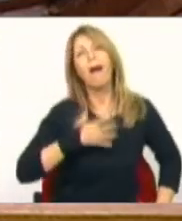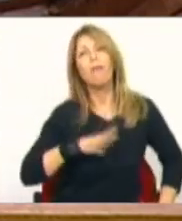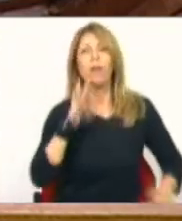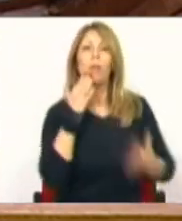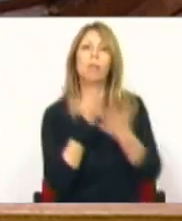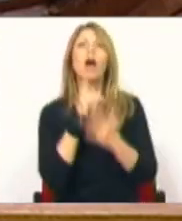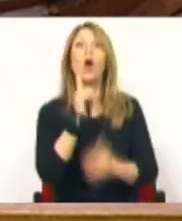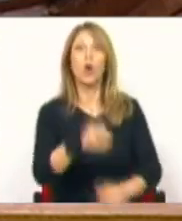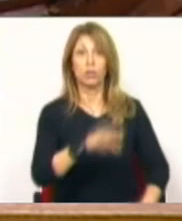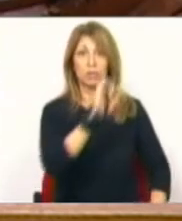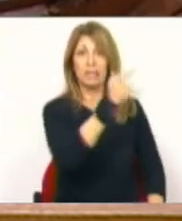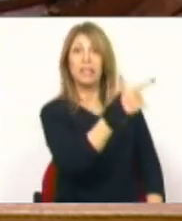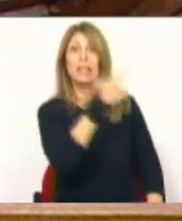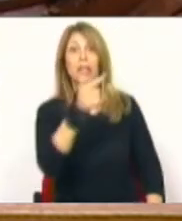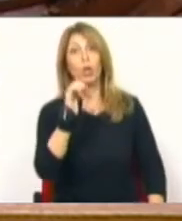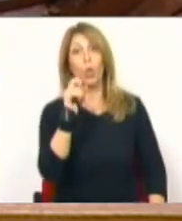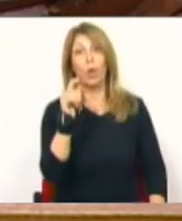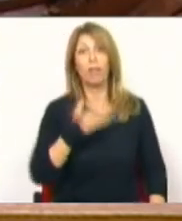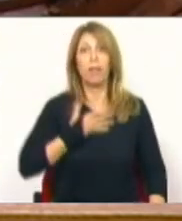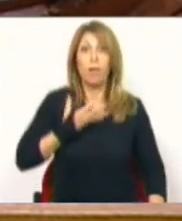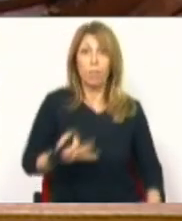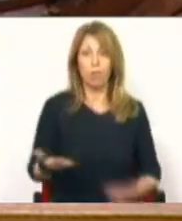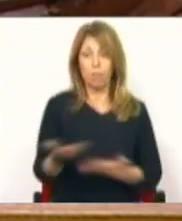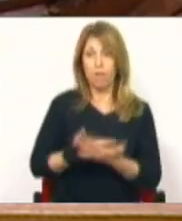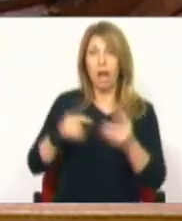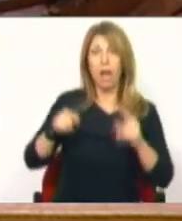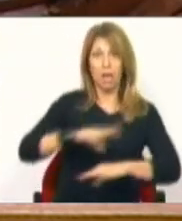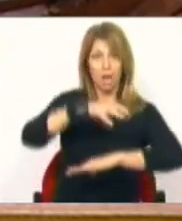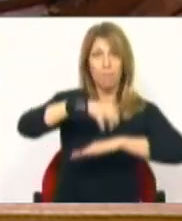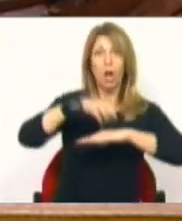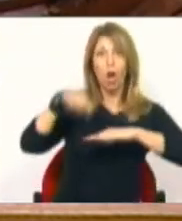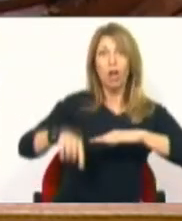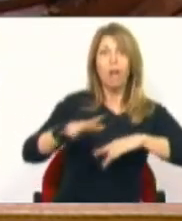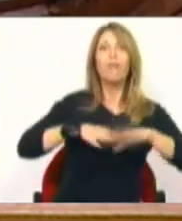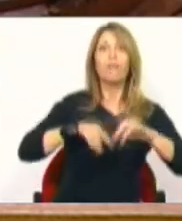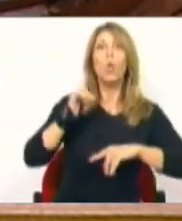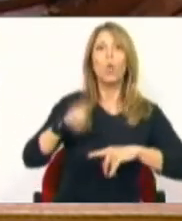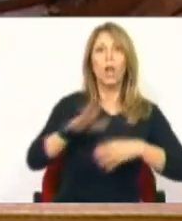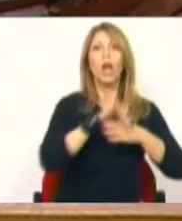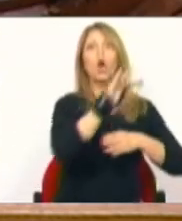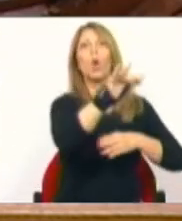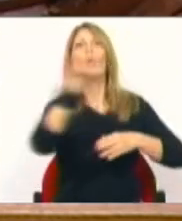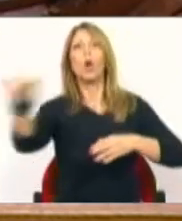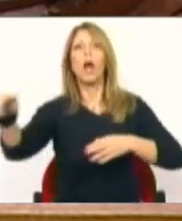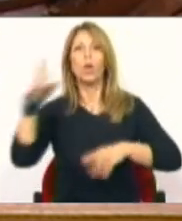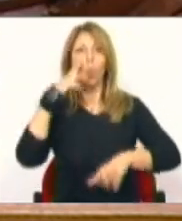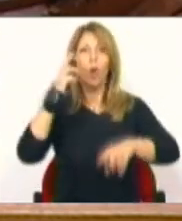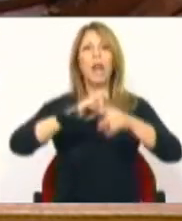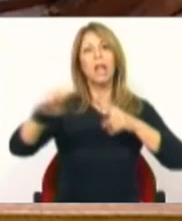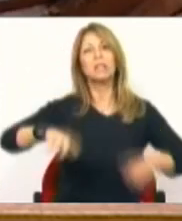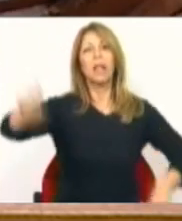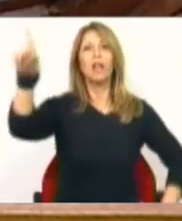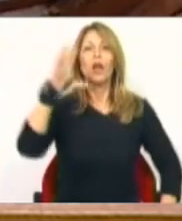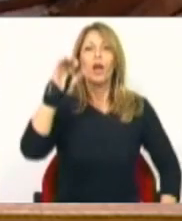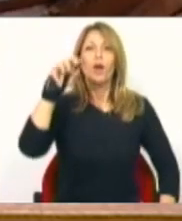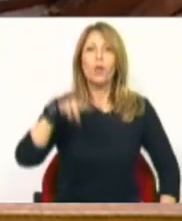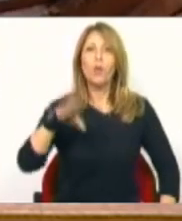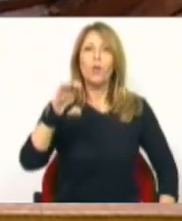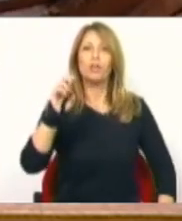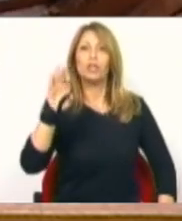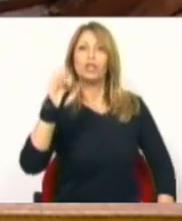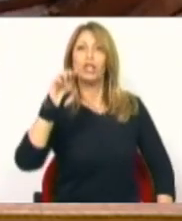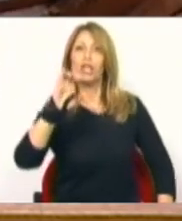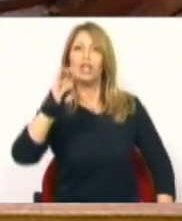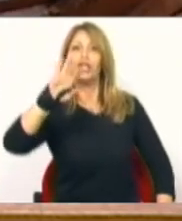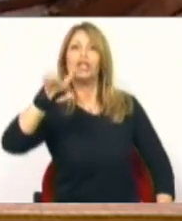ou a EDP, que têm aqui o seu mercado e os seus balcões, vão distribuir correio ou eletricidade para a Conchinchina se fixarmos